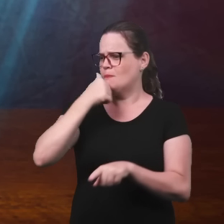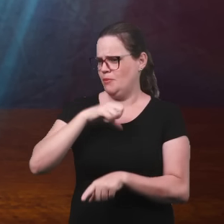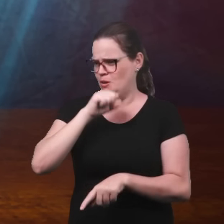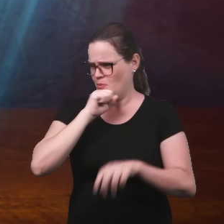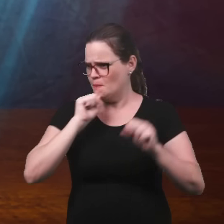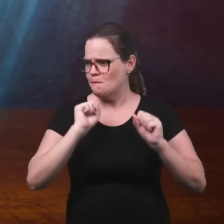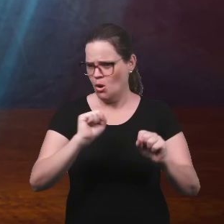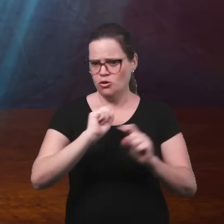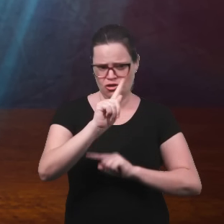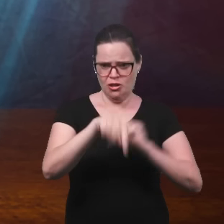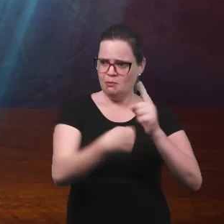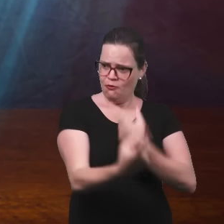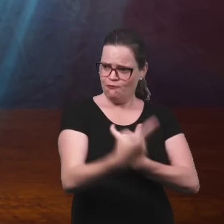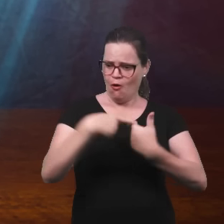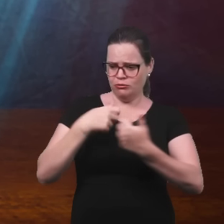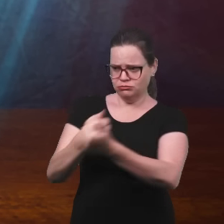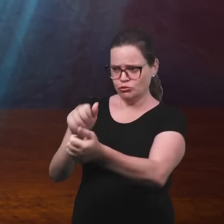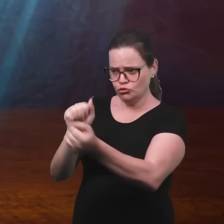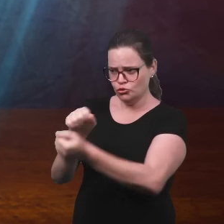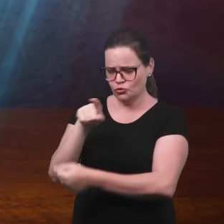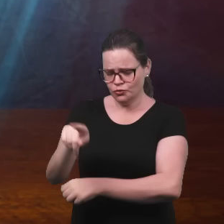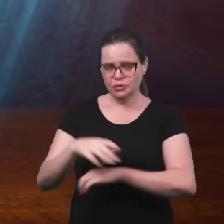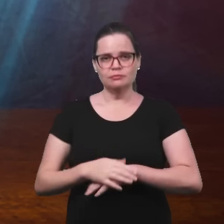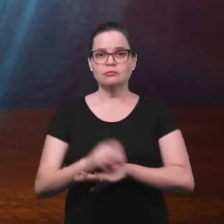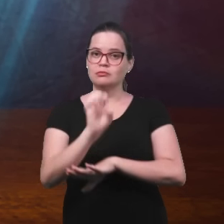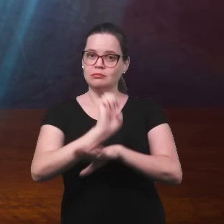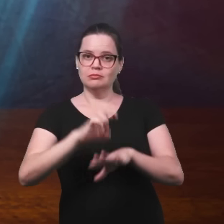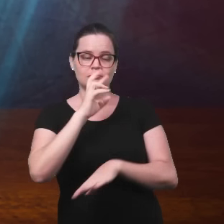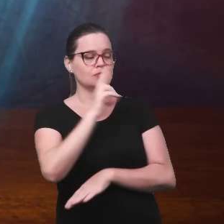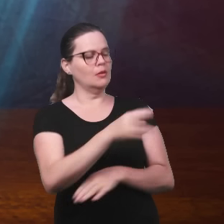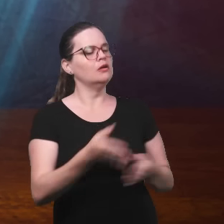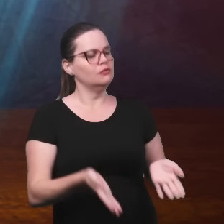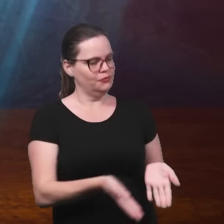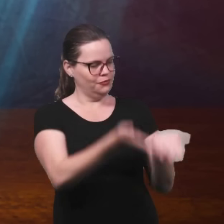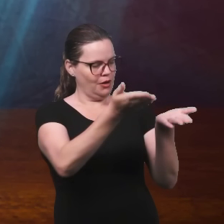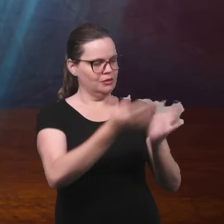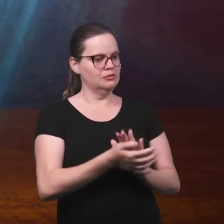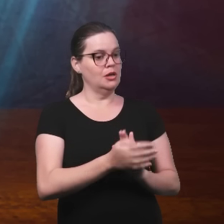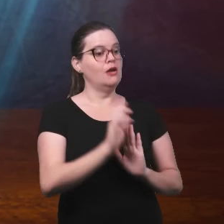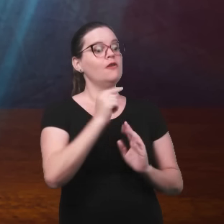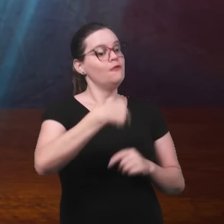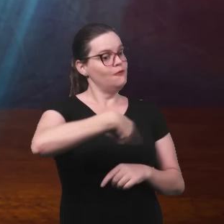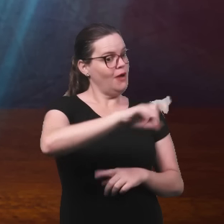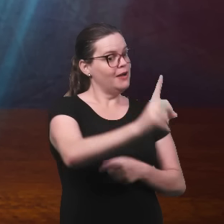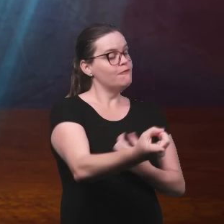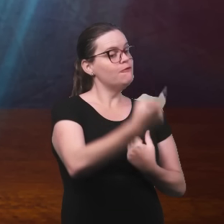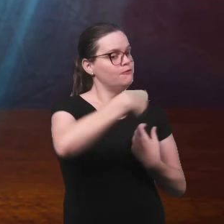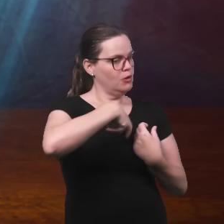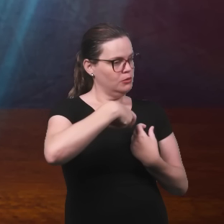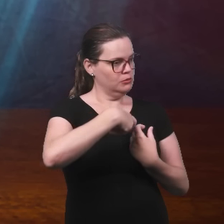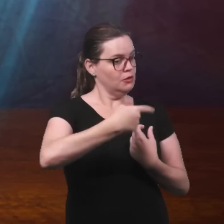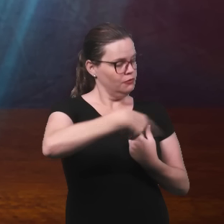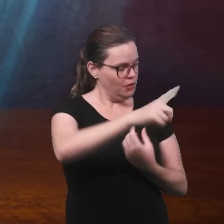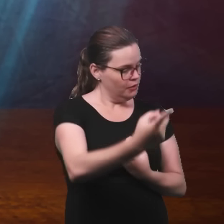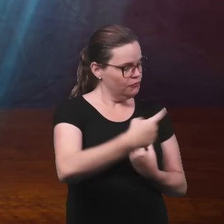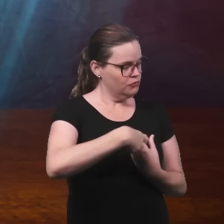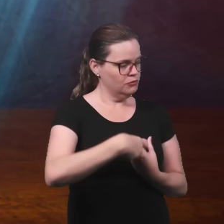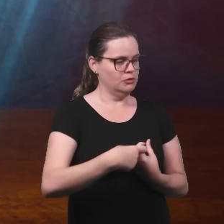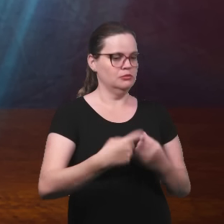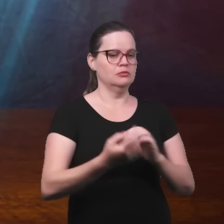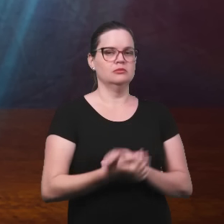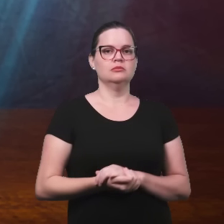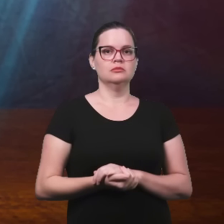te seguirei. E ele lhe disse: Vai e volta, pois